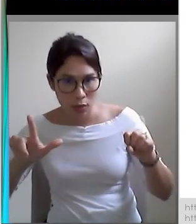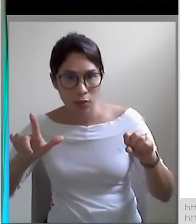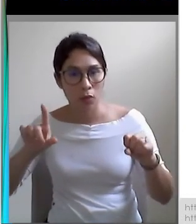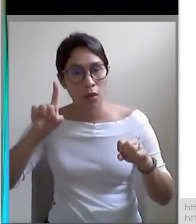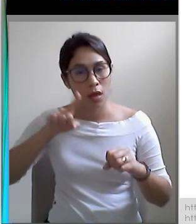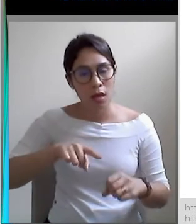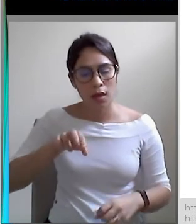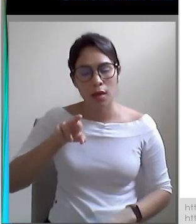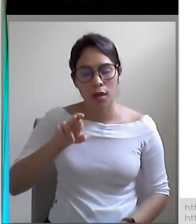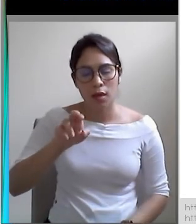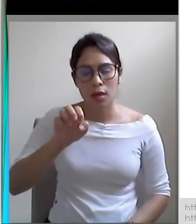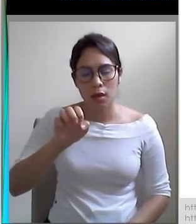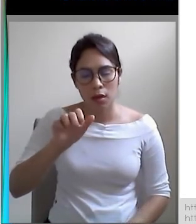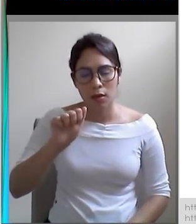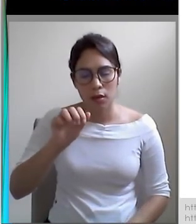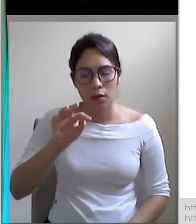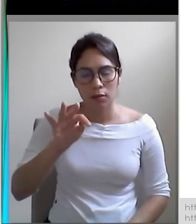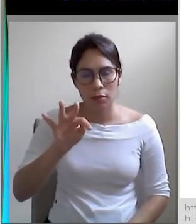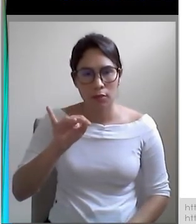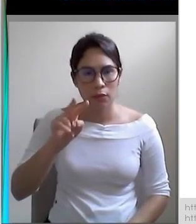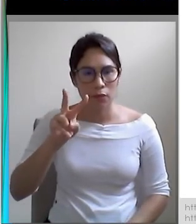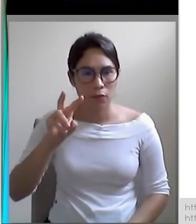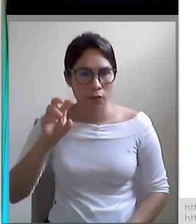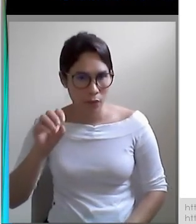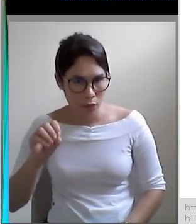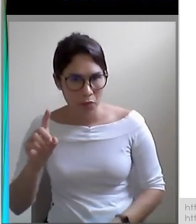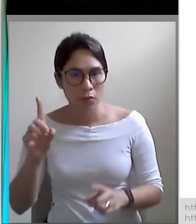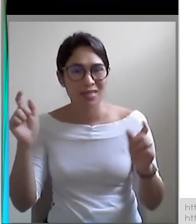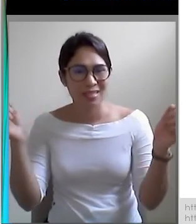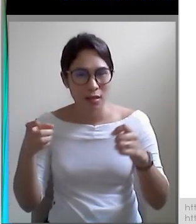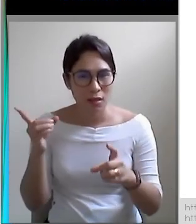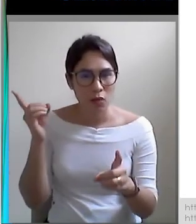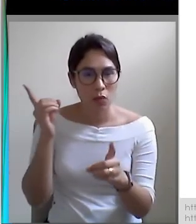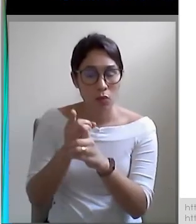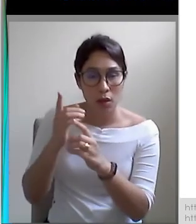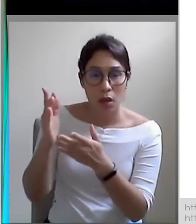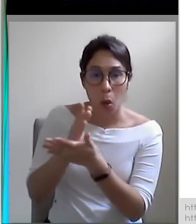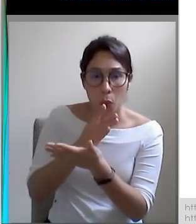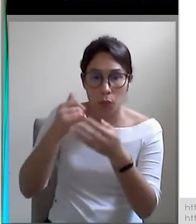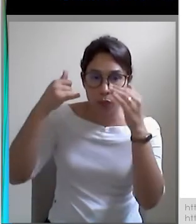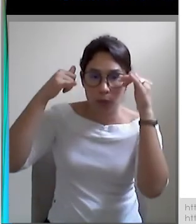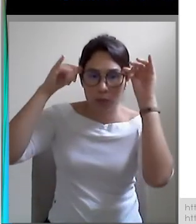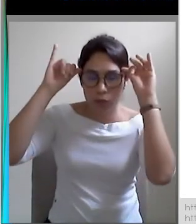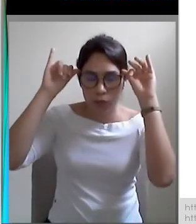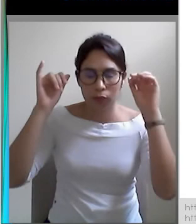como pode ser observado também em alguns bovinos.